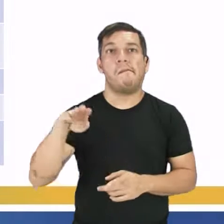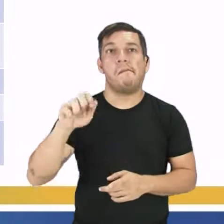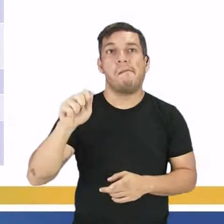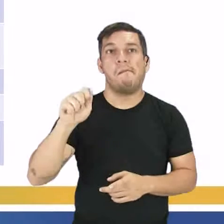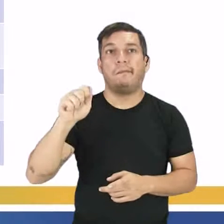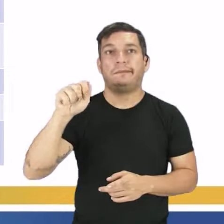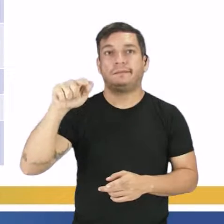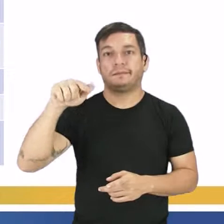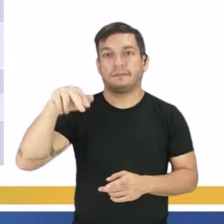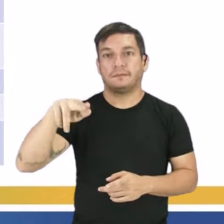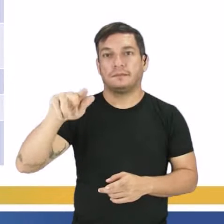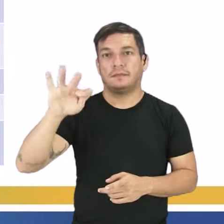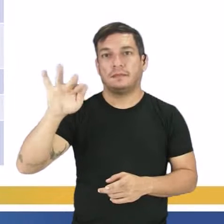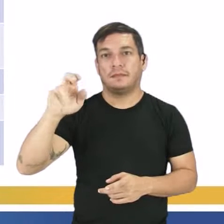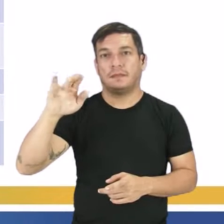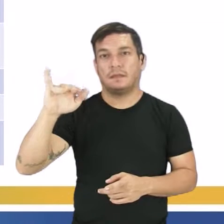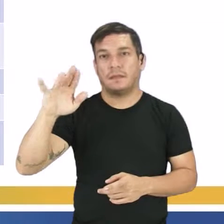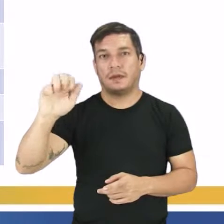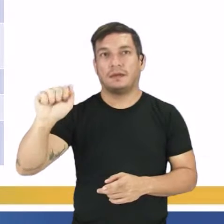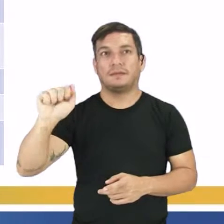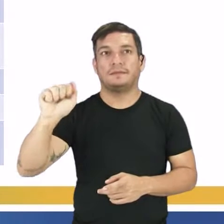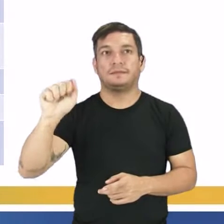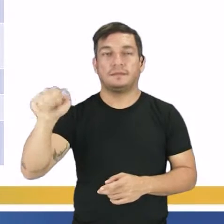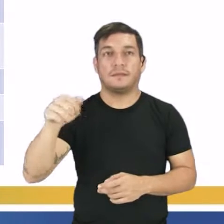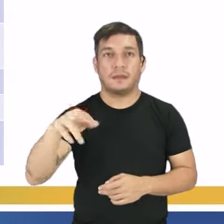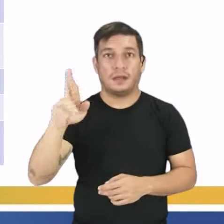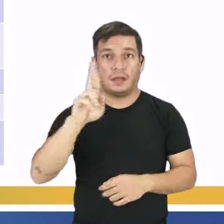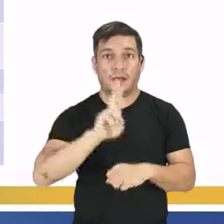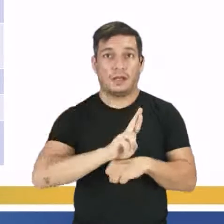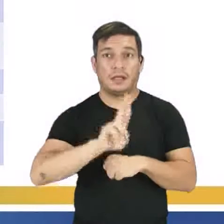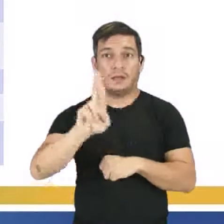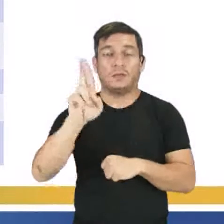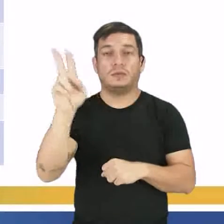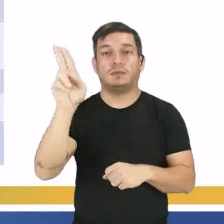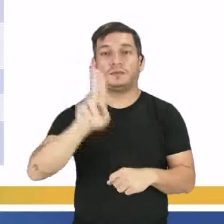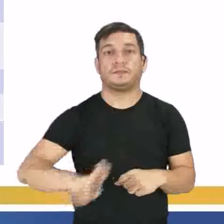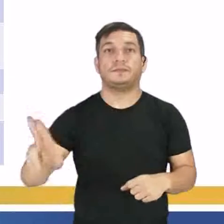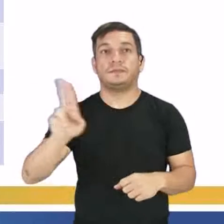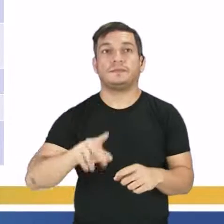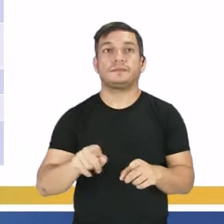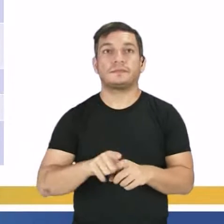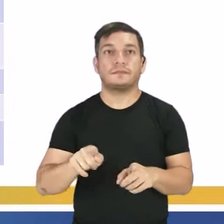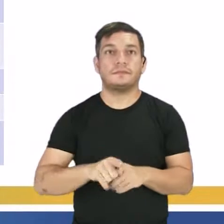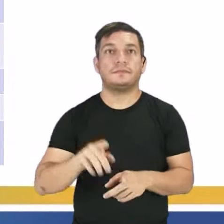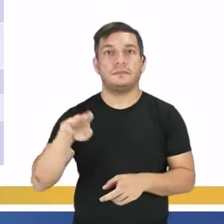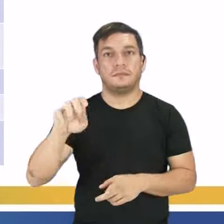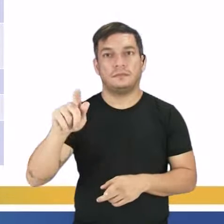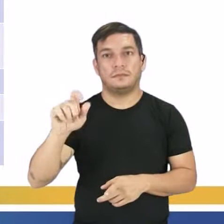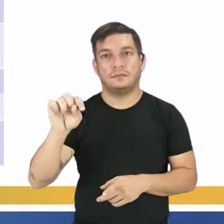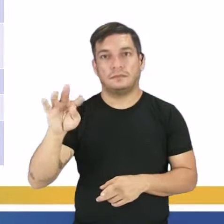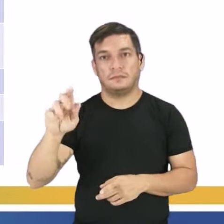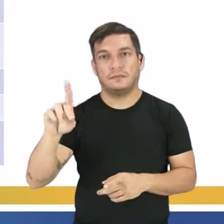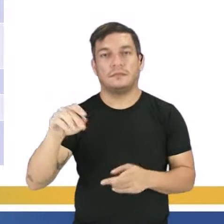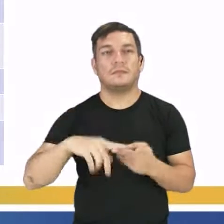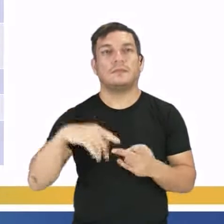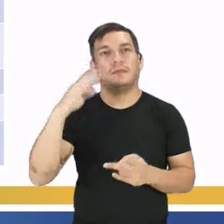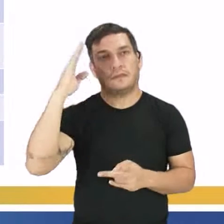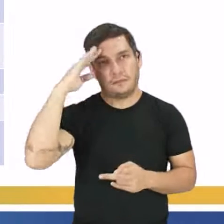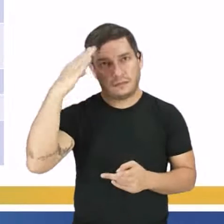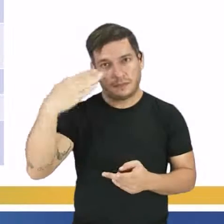Magnificência, para reitores de universidade, né, Vossa Senhoria, Majestade, Alteza,